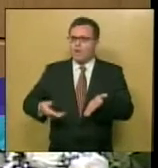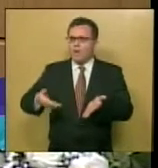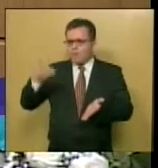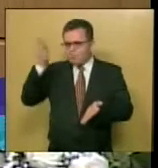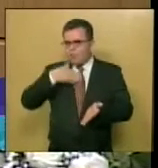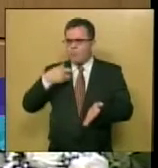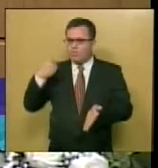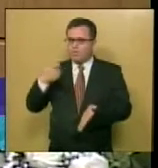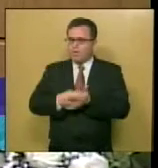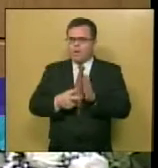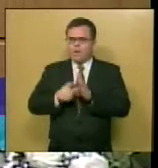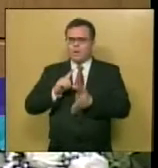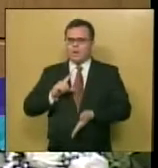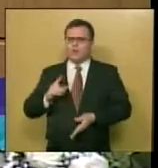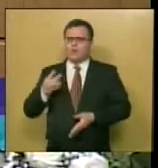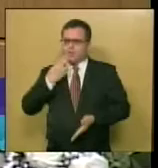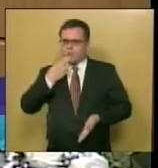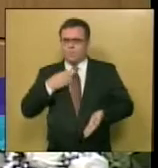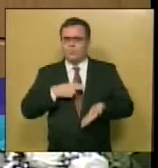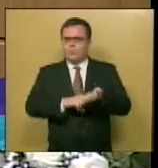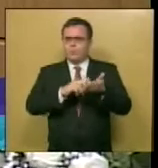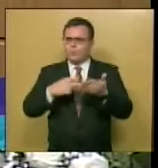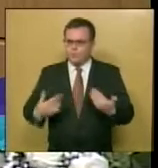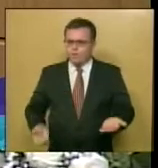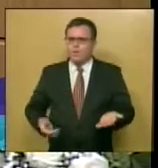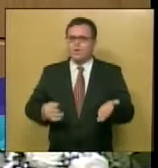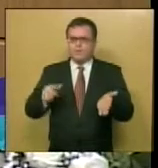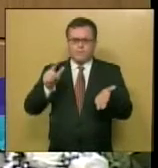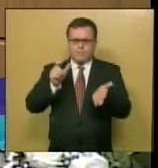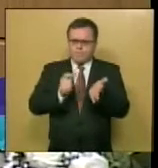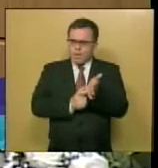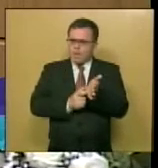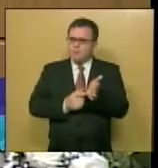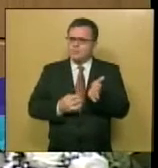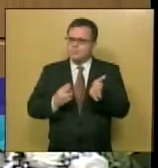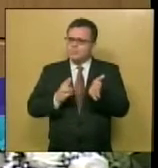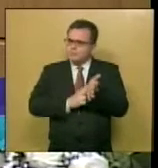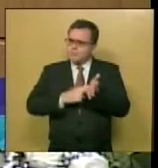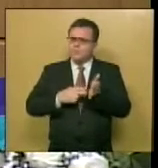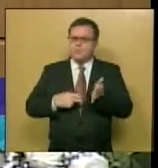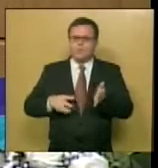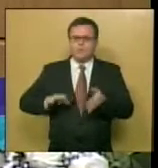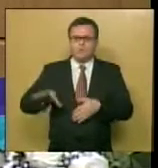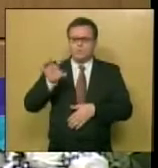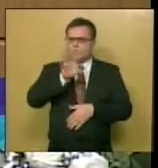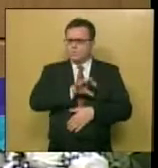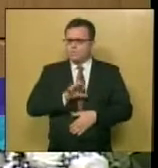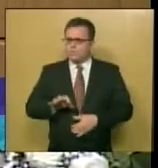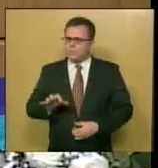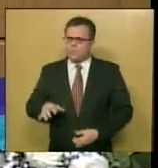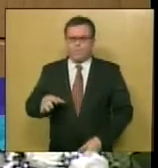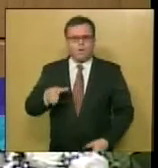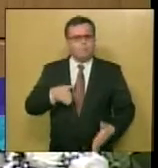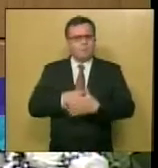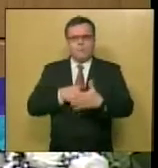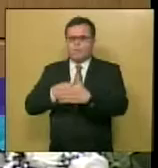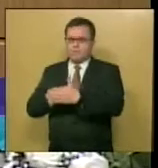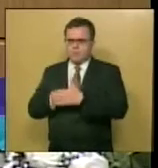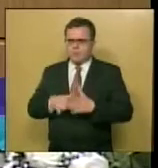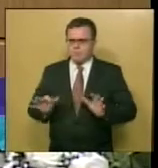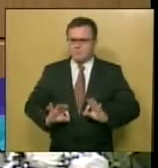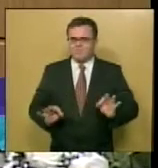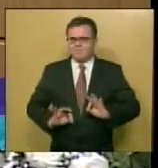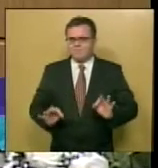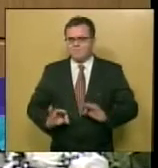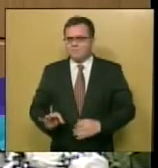pagamento prévio dos serviços de correios, os selos circulam os 5 continentes, sem qualquer imposição de barreiras,